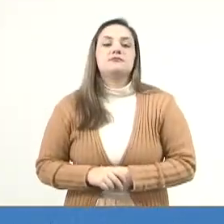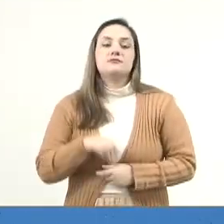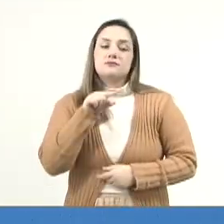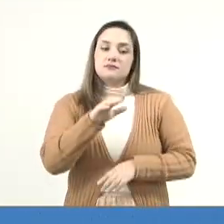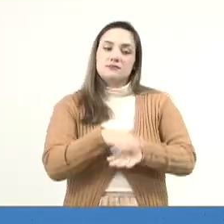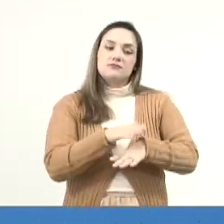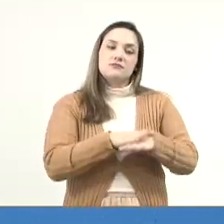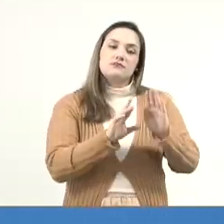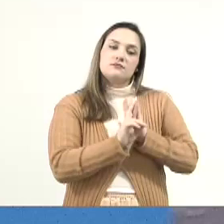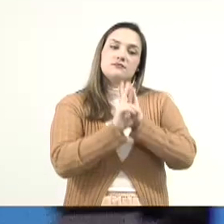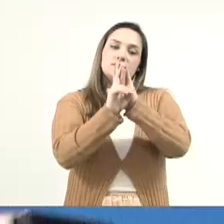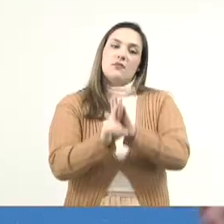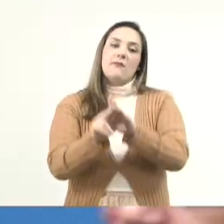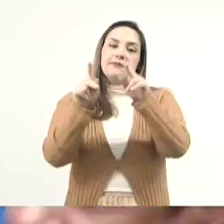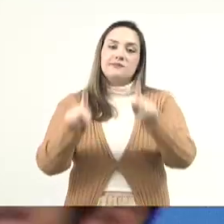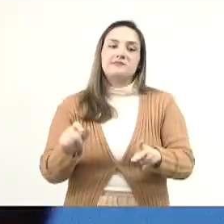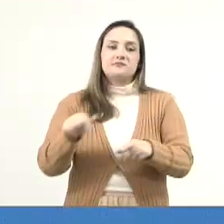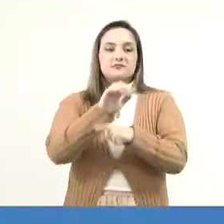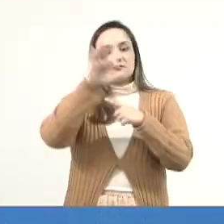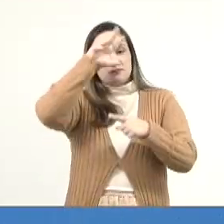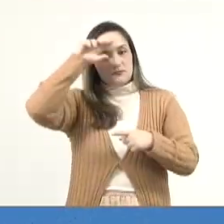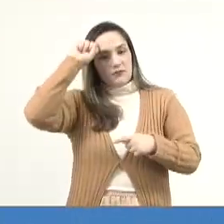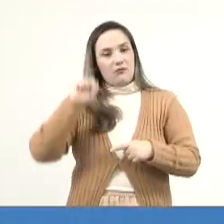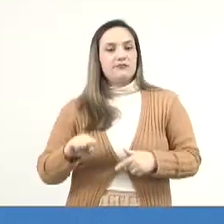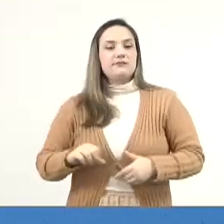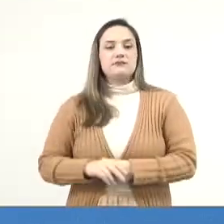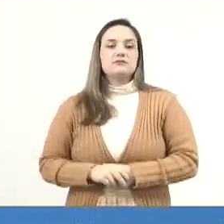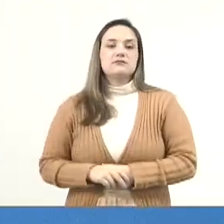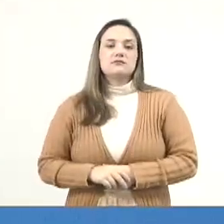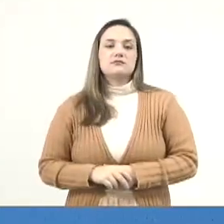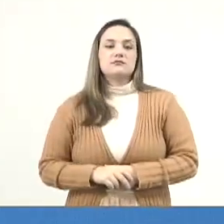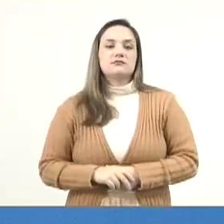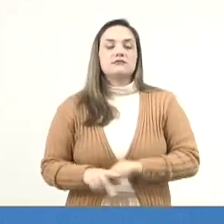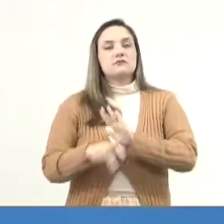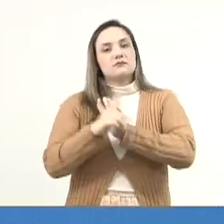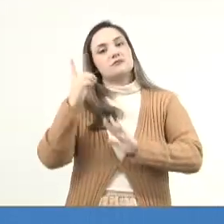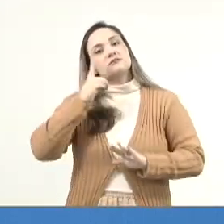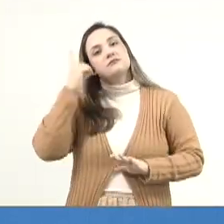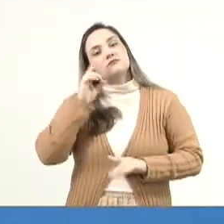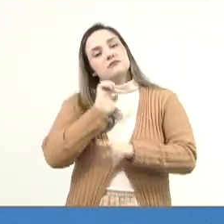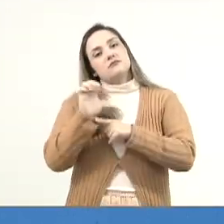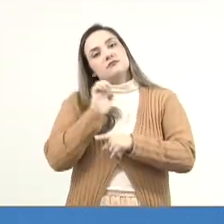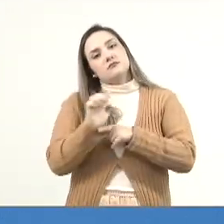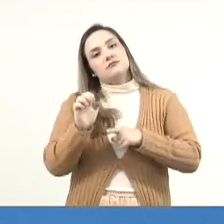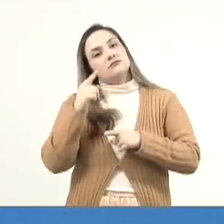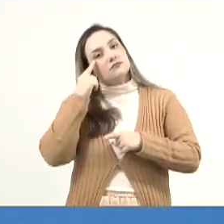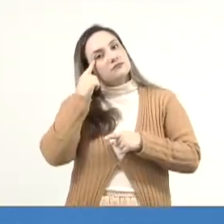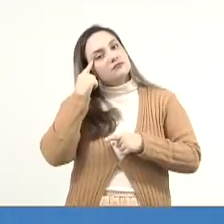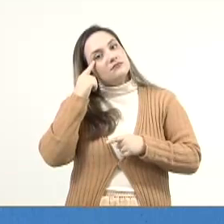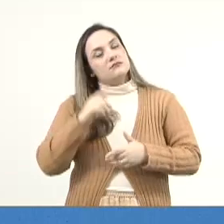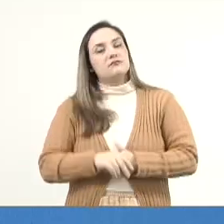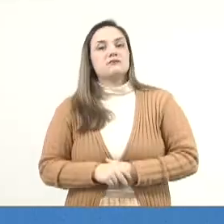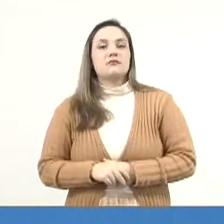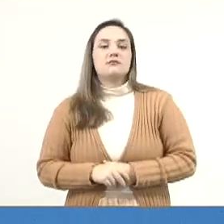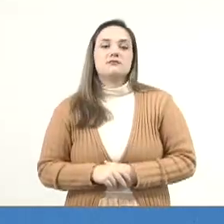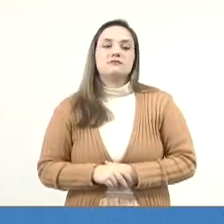representante do Povo sul mato grossense por iniciativa do deputado estadual Roberto raa